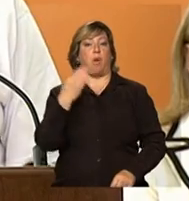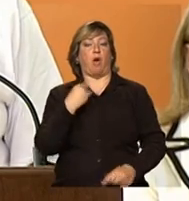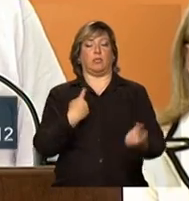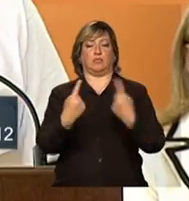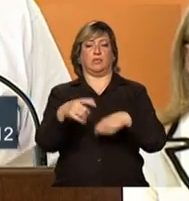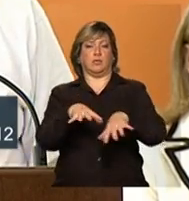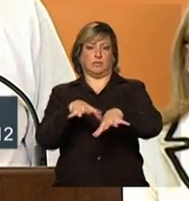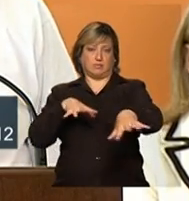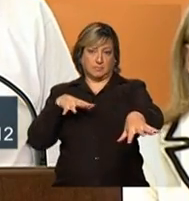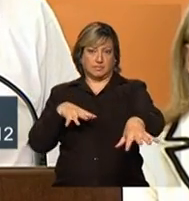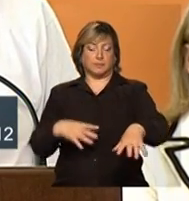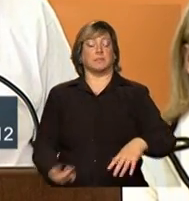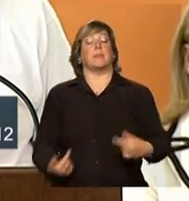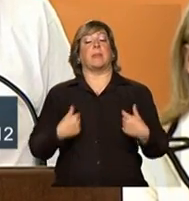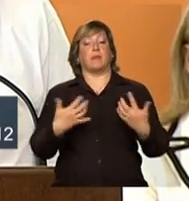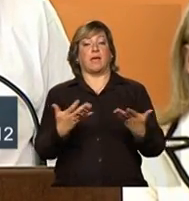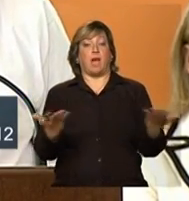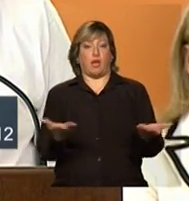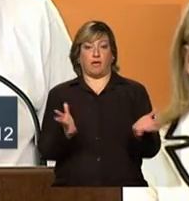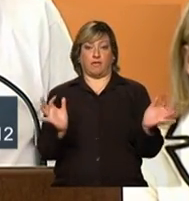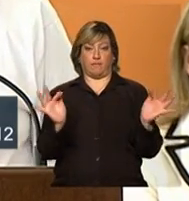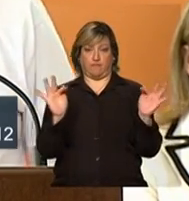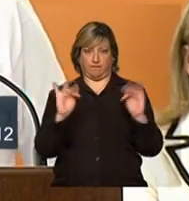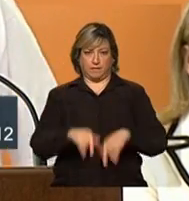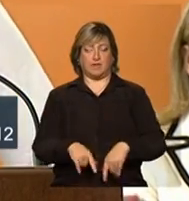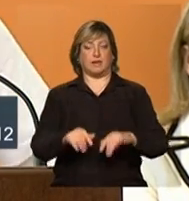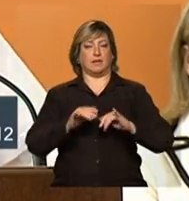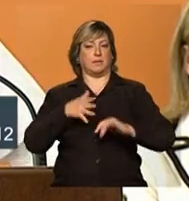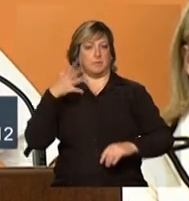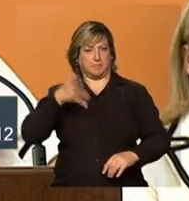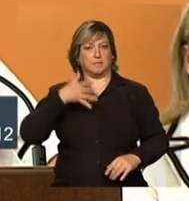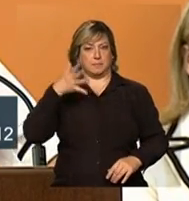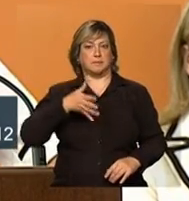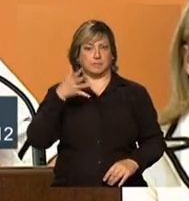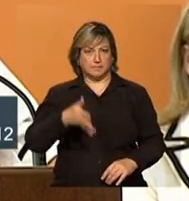Eu queria finalizar dizendo que